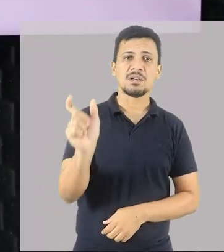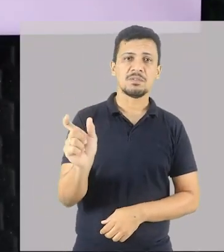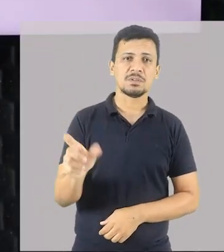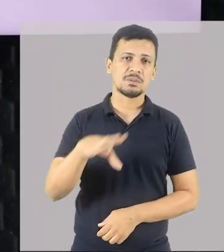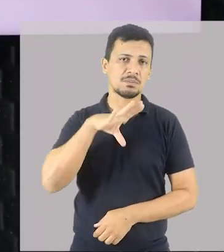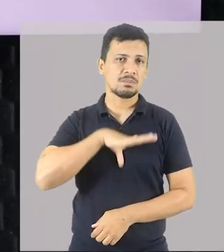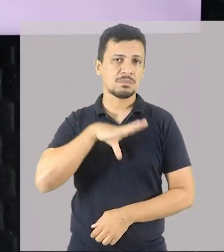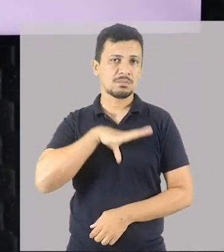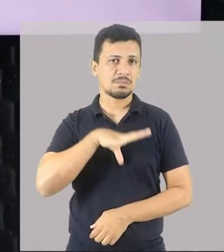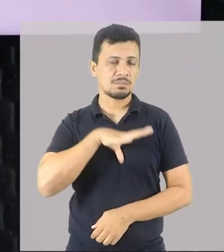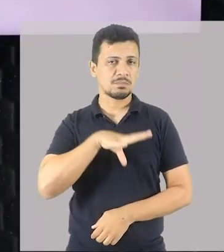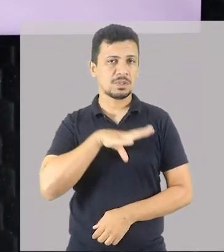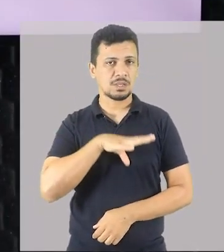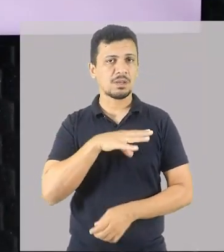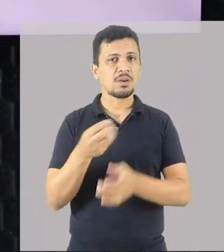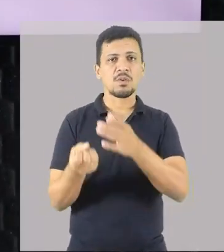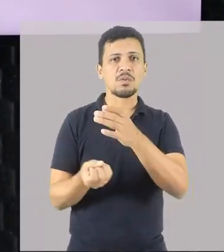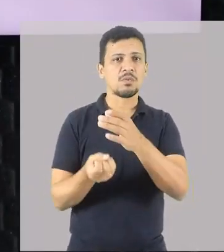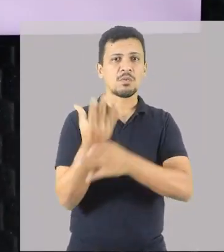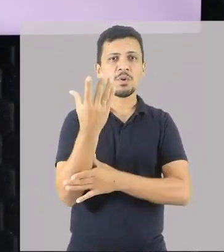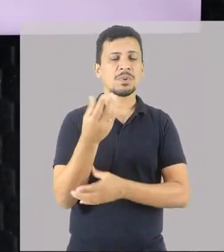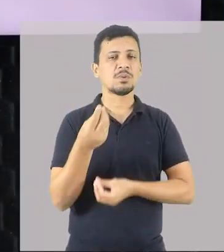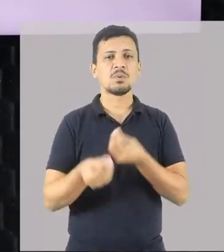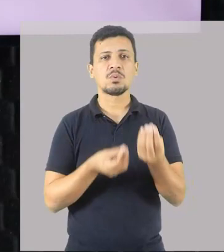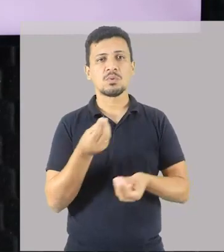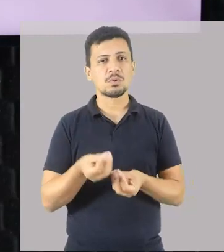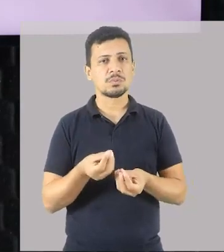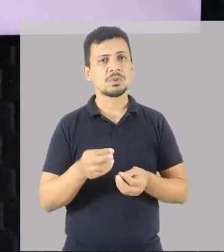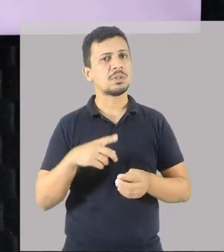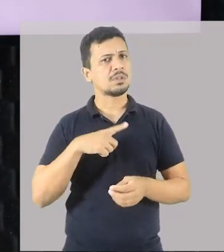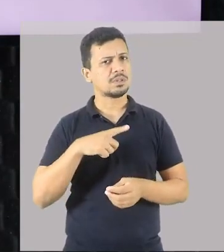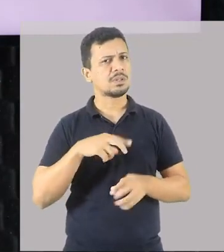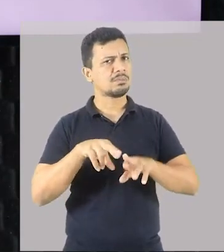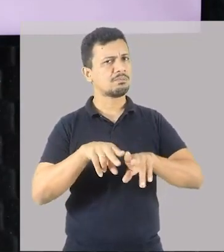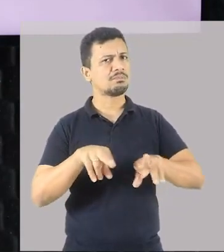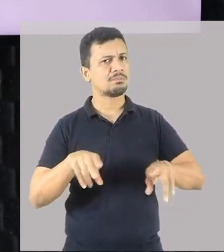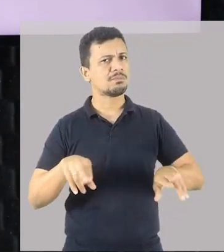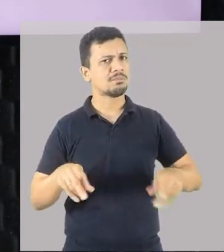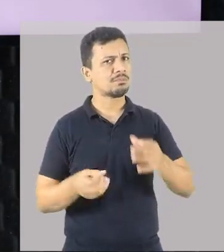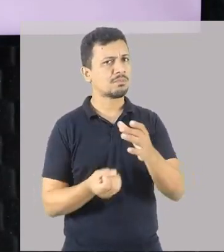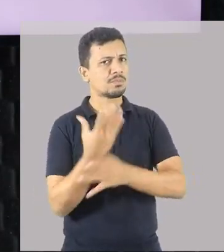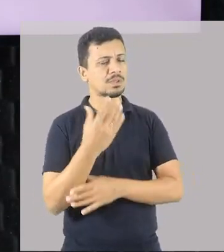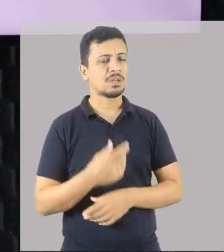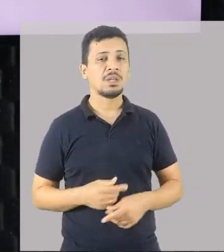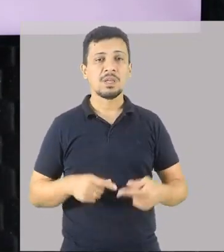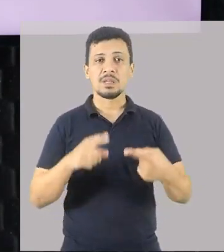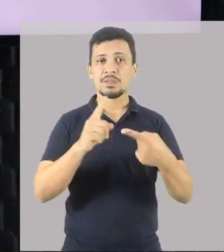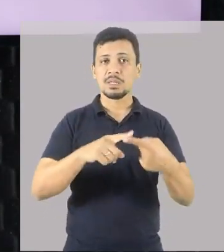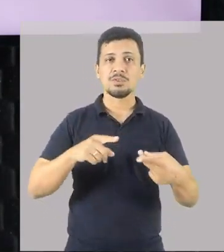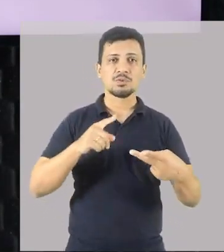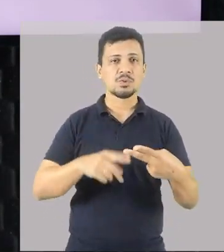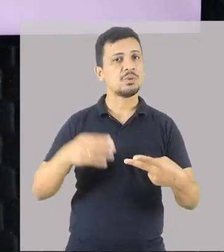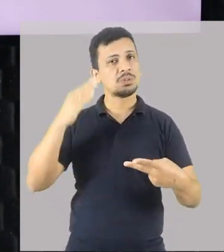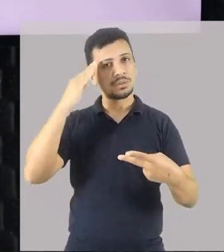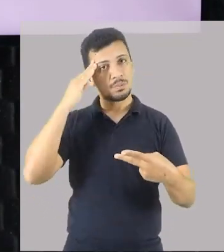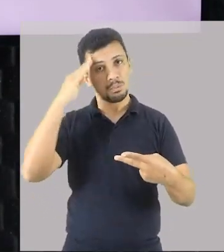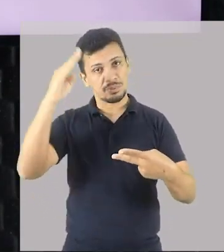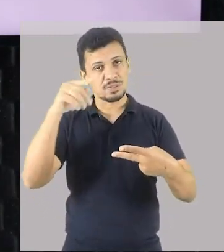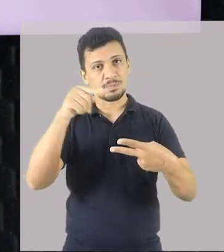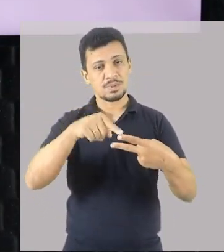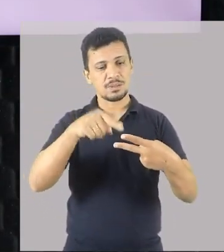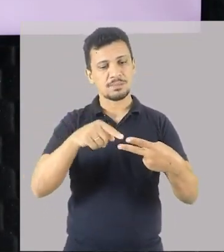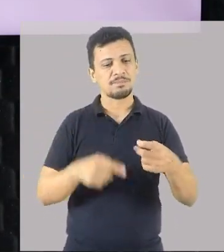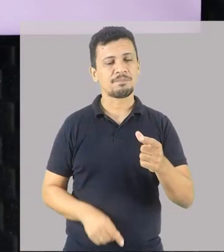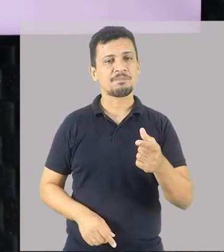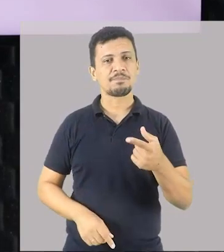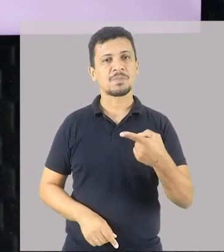elas são formadas por processos diversos, mas nós temos dois grandes processos de formação, que é o